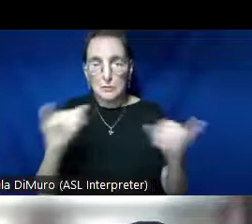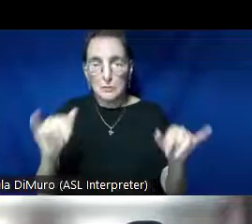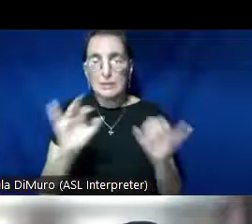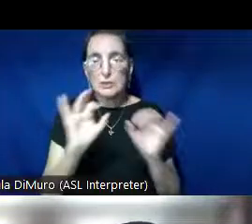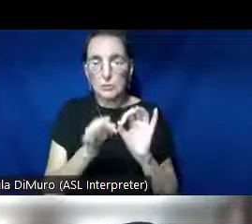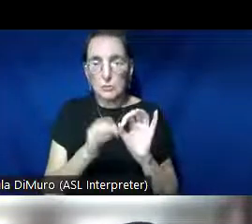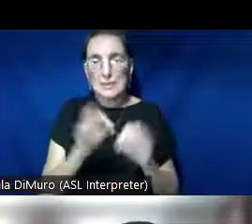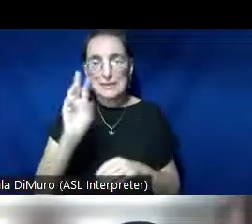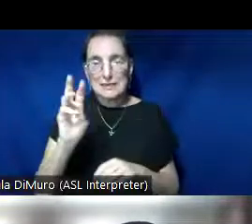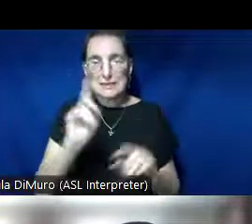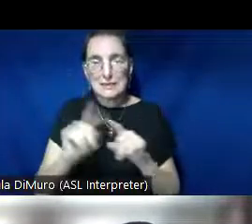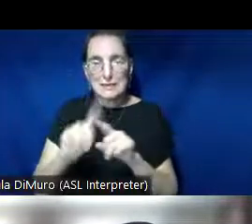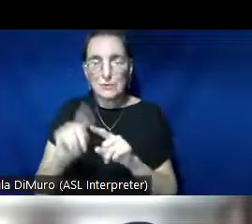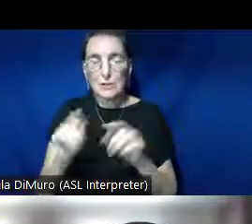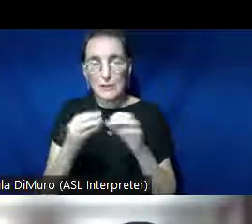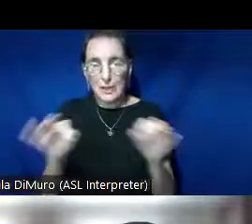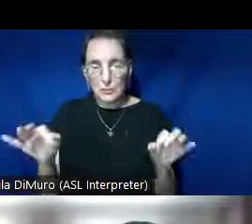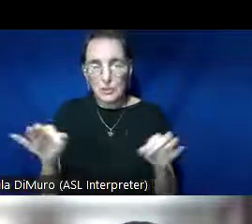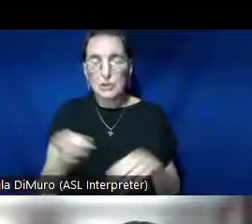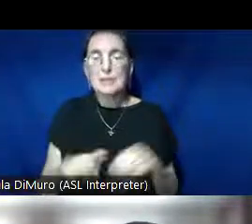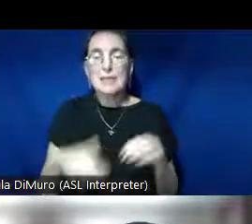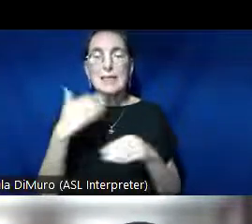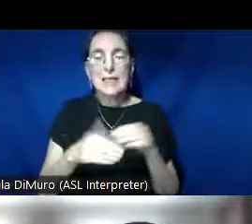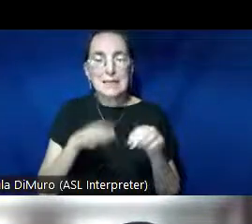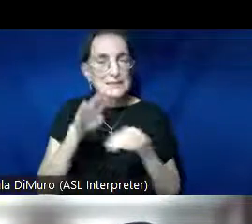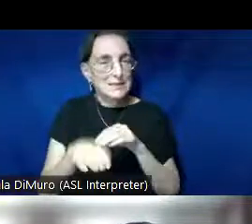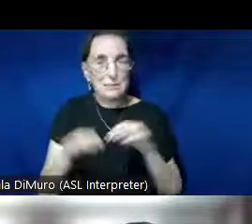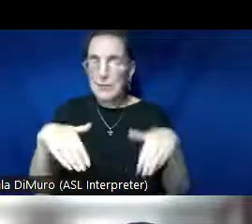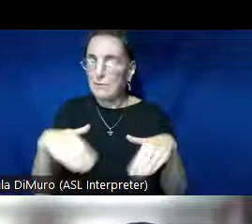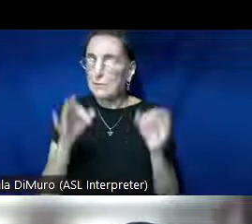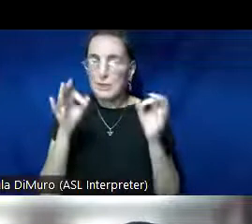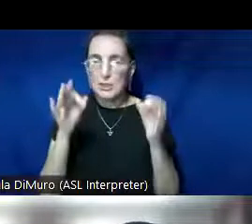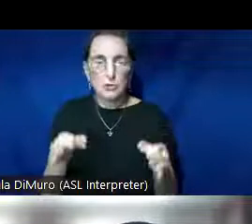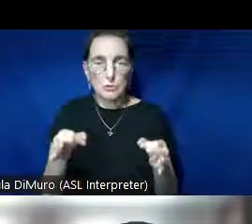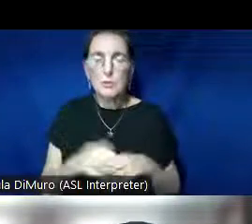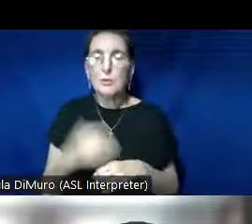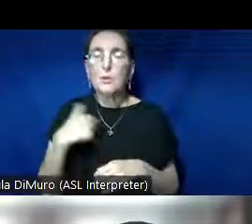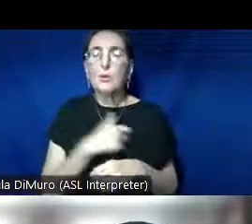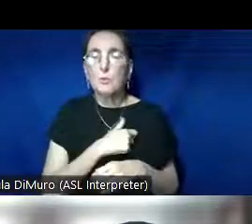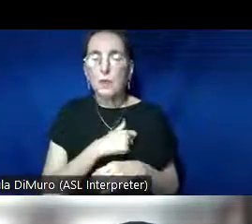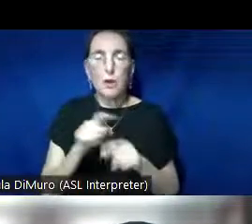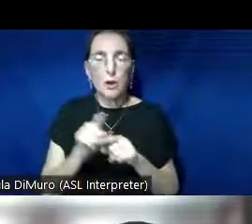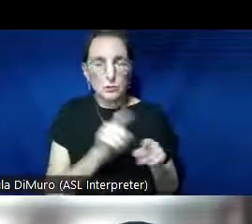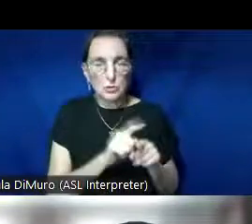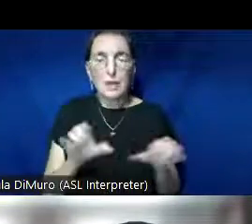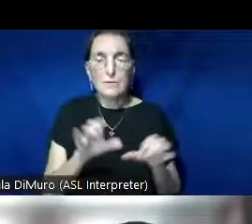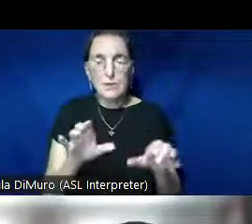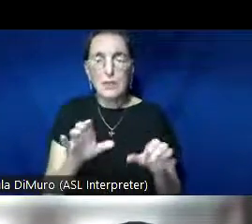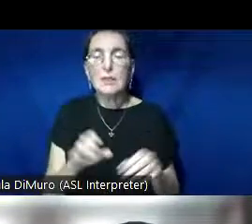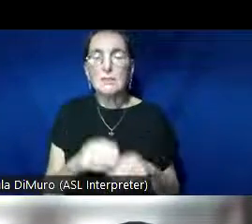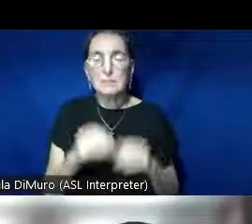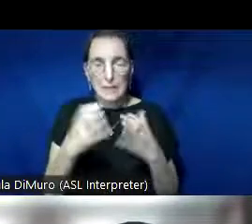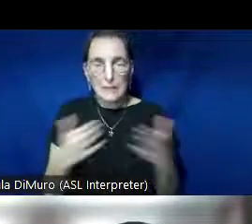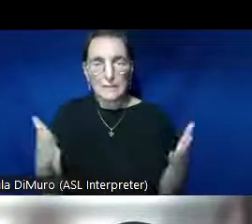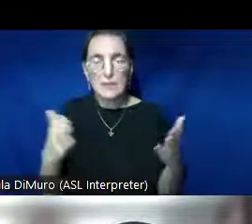interpretação simultânea nas seis línguas, que é esse procedimento ainda que foi determinado na adição, não